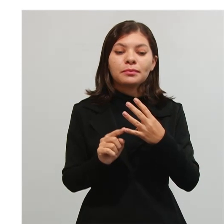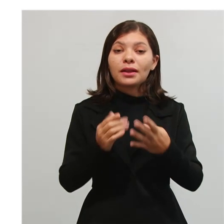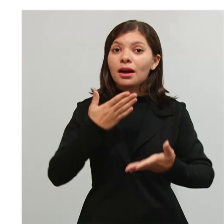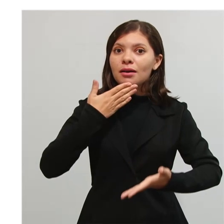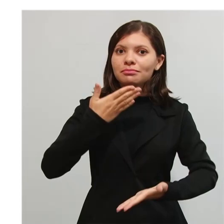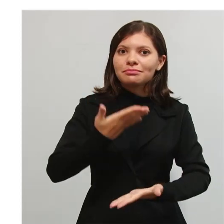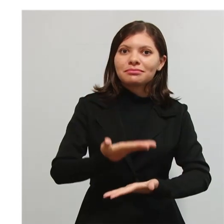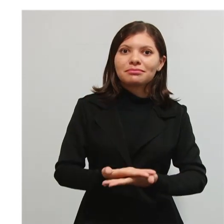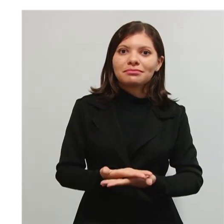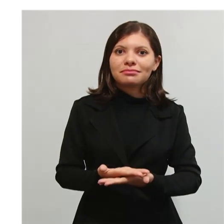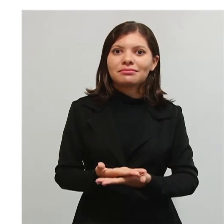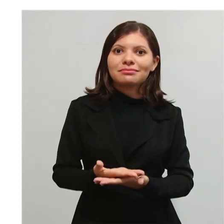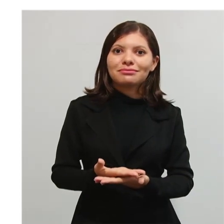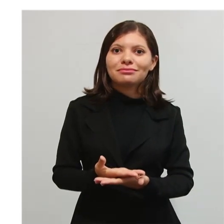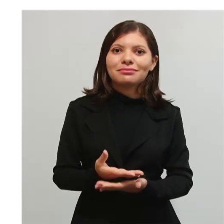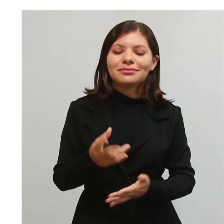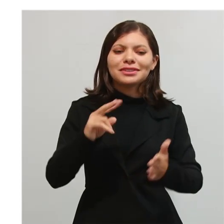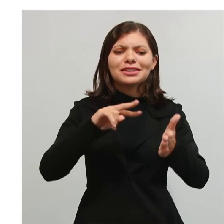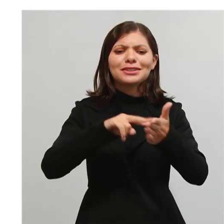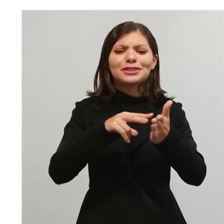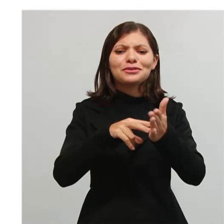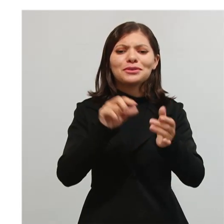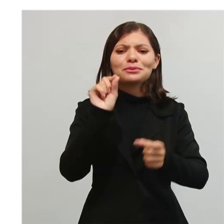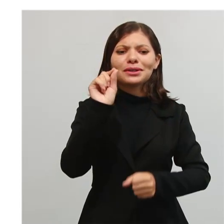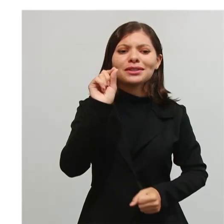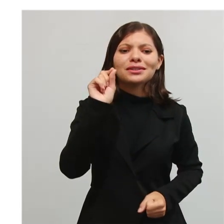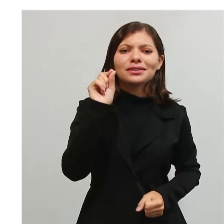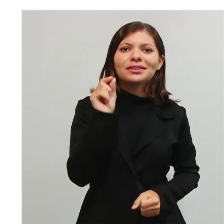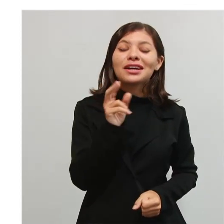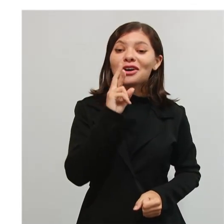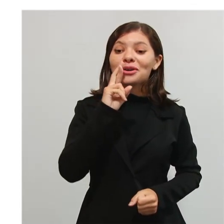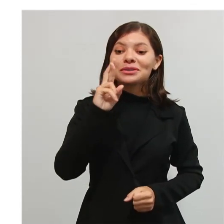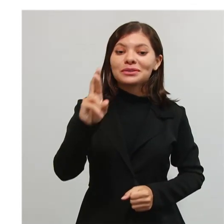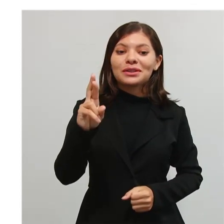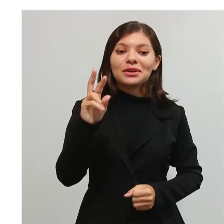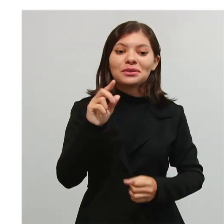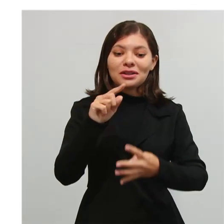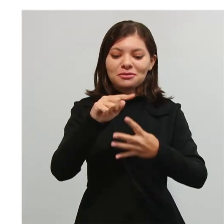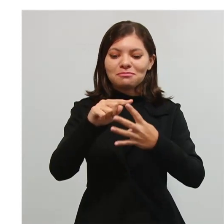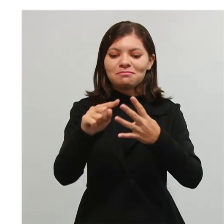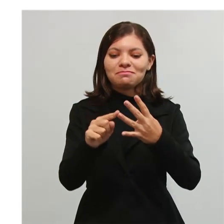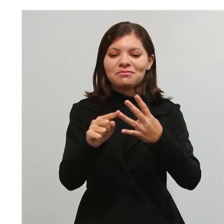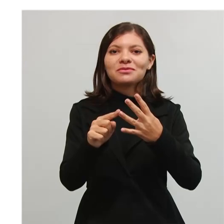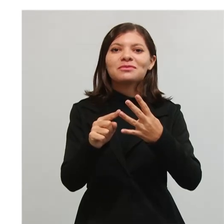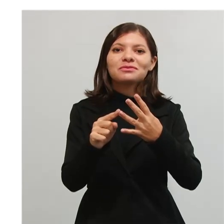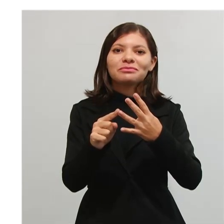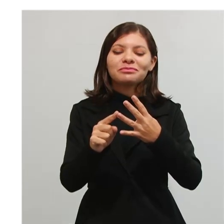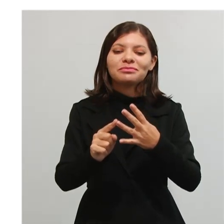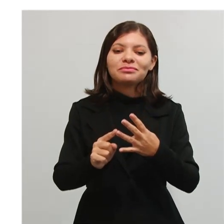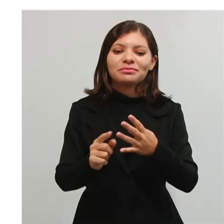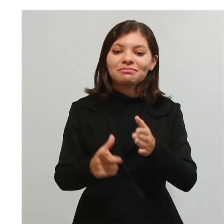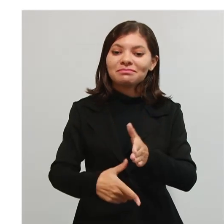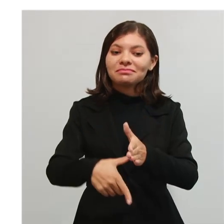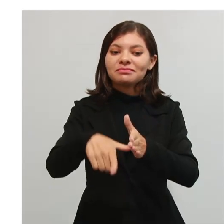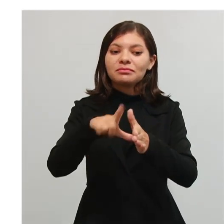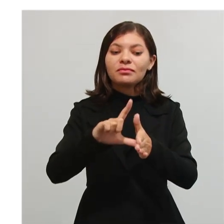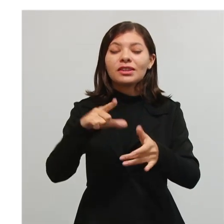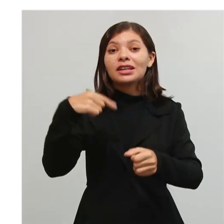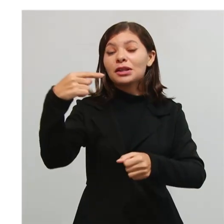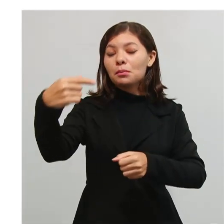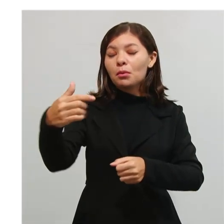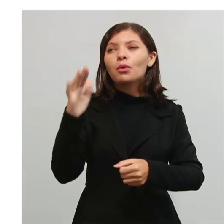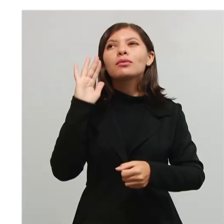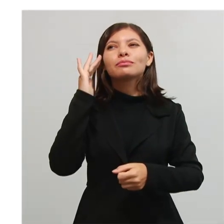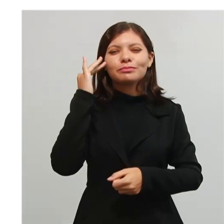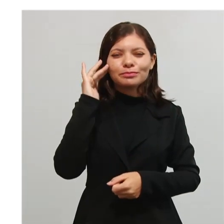encantar o encantamento do cliente é o resultado das fases anteriores depois de entender